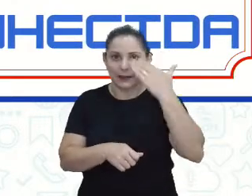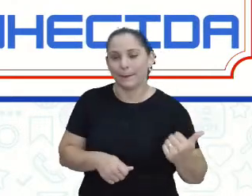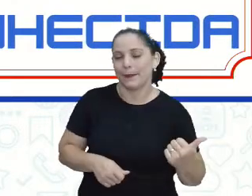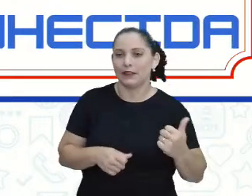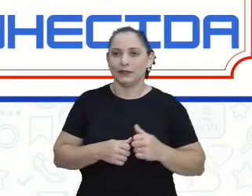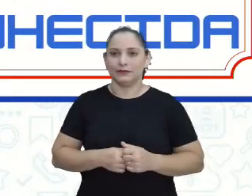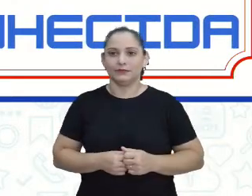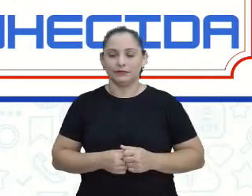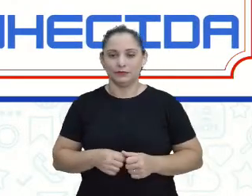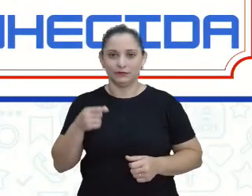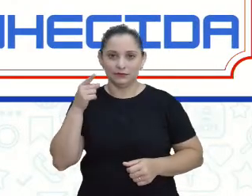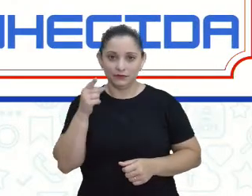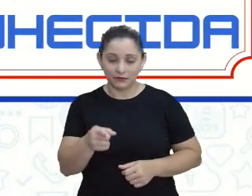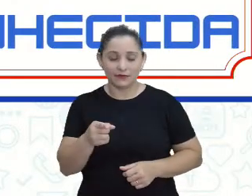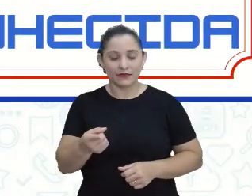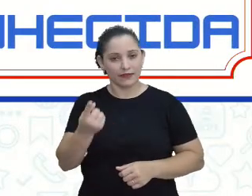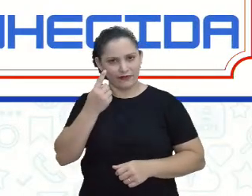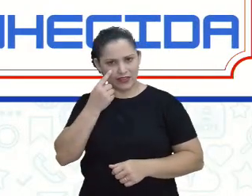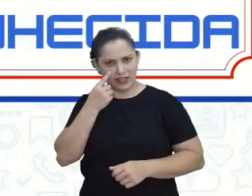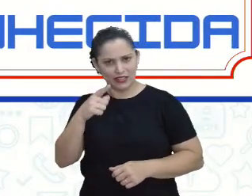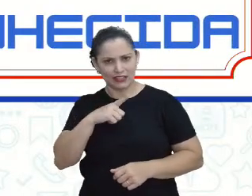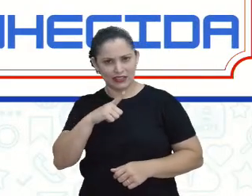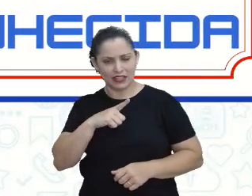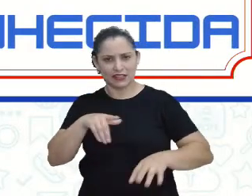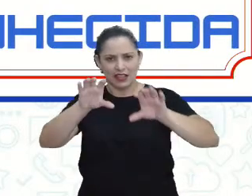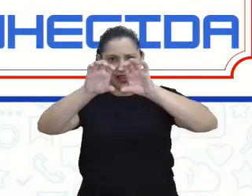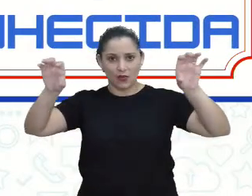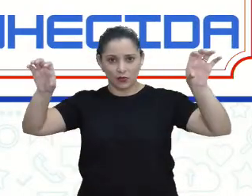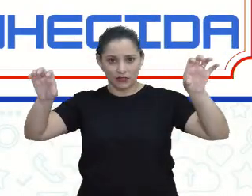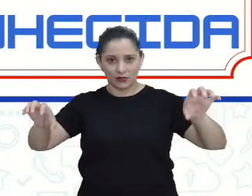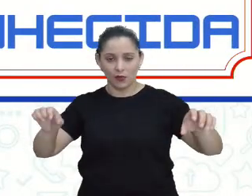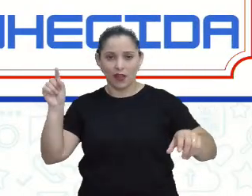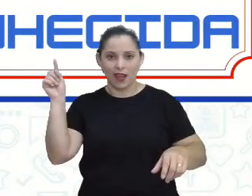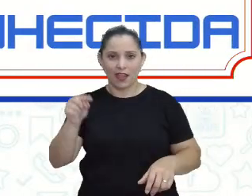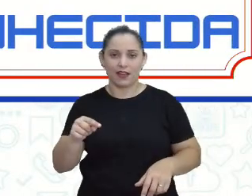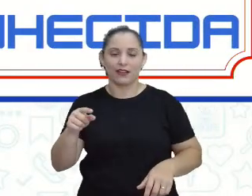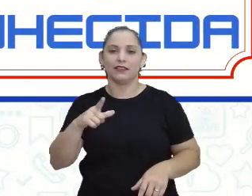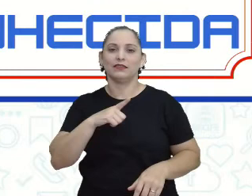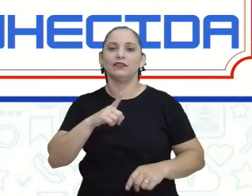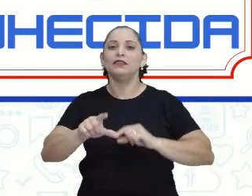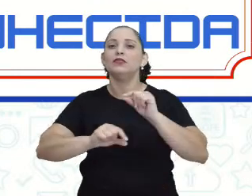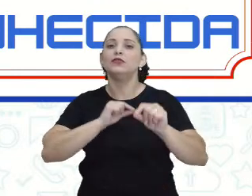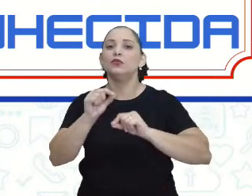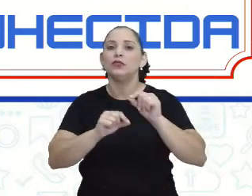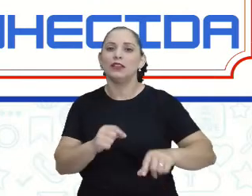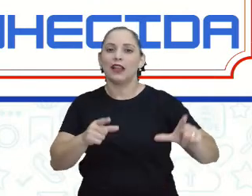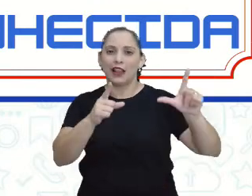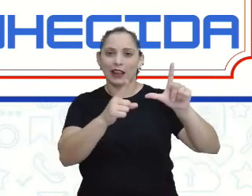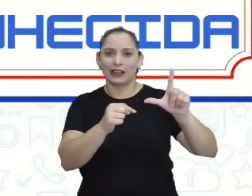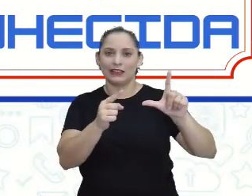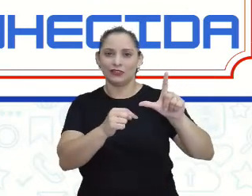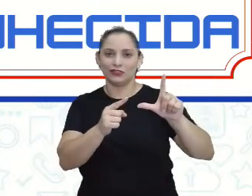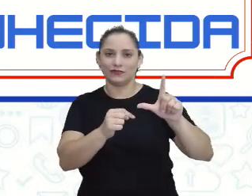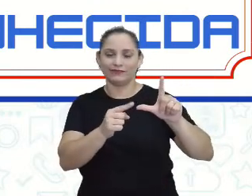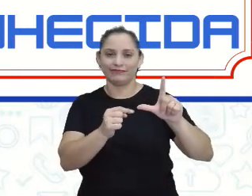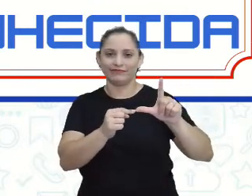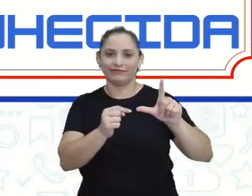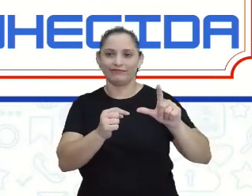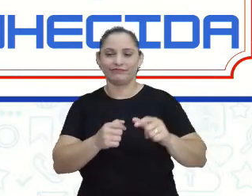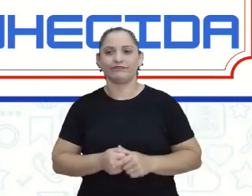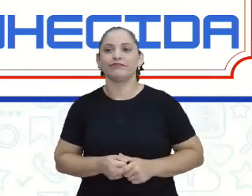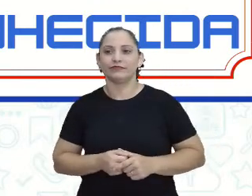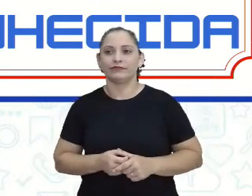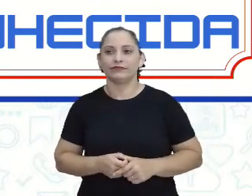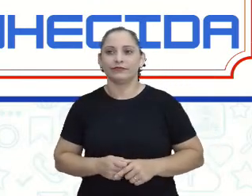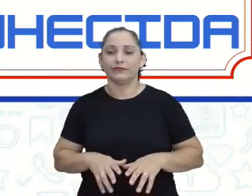uma equação, essa informação desconhecida, ela vai ser colocada como letras. Apesar de que aquele exemplo inicial